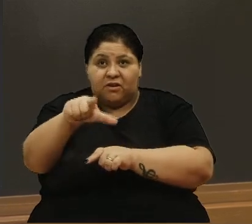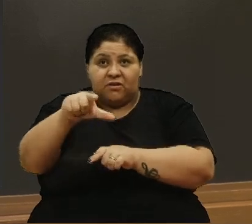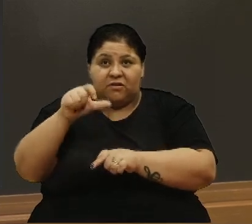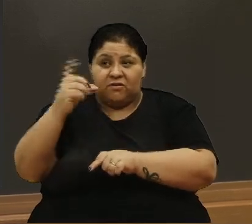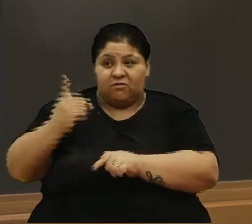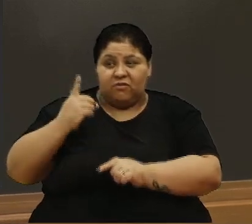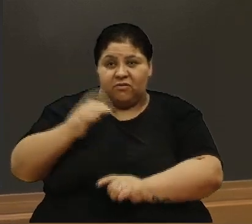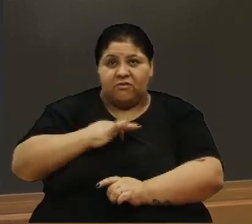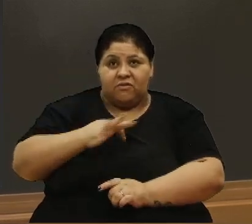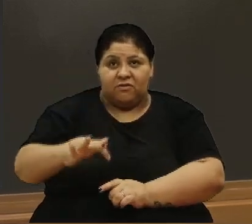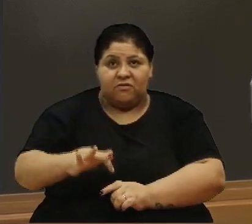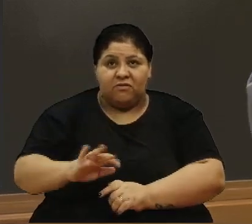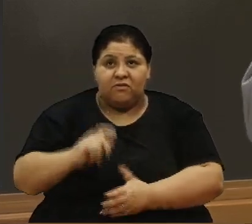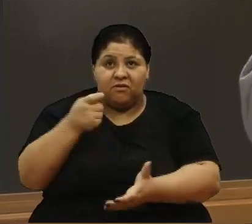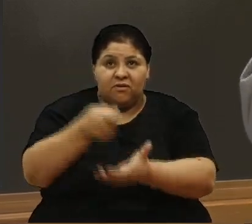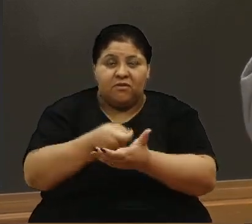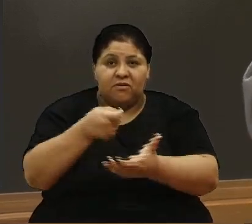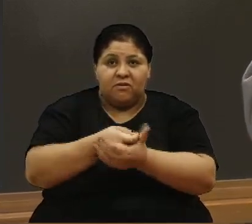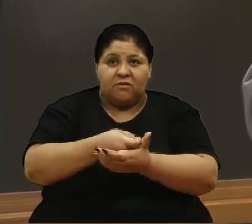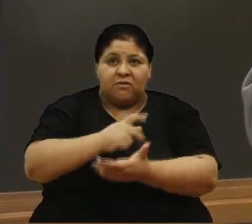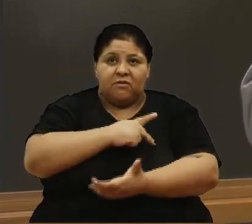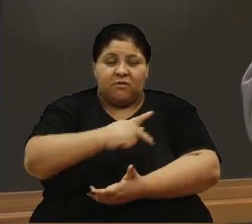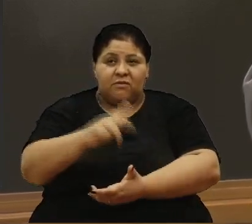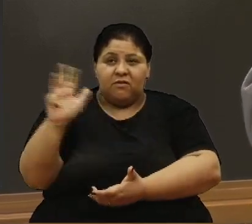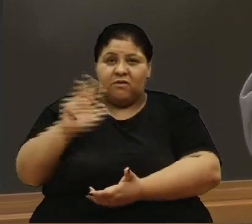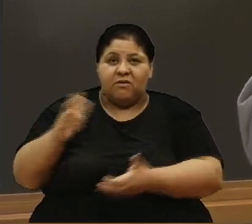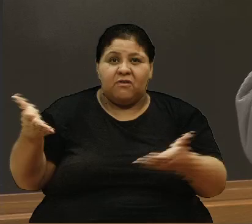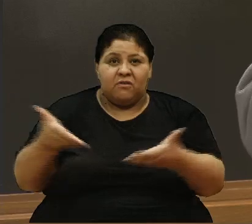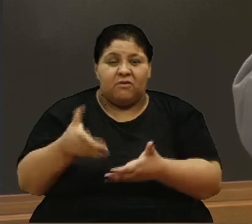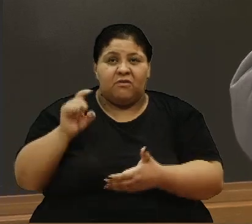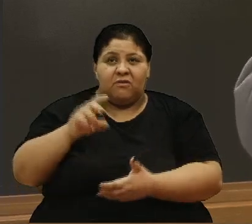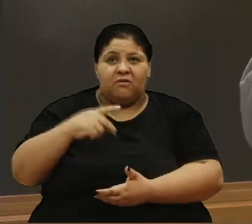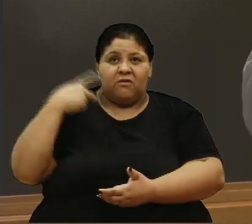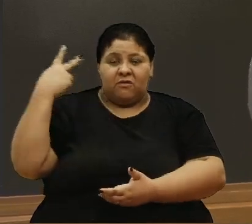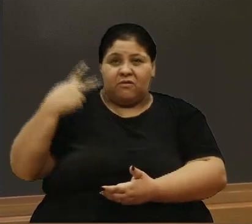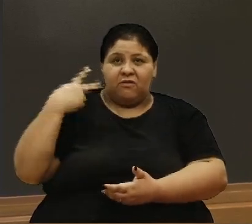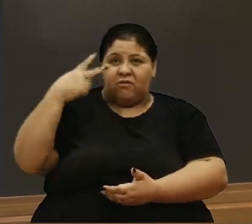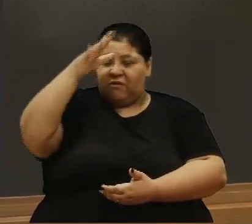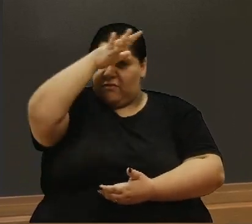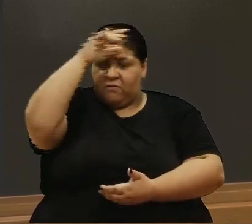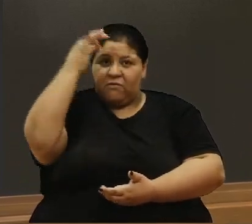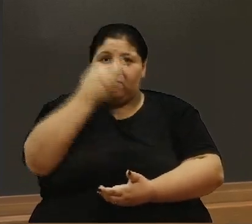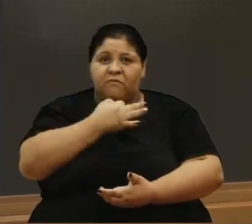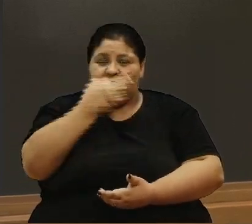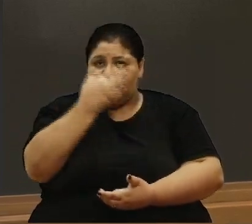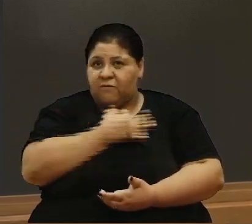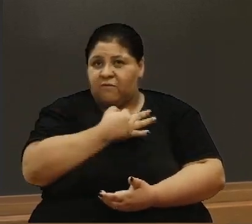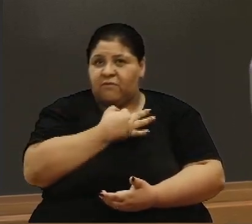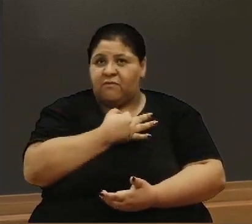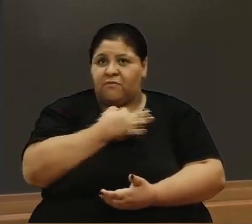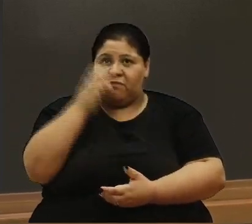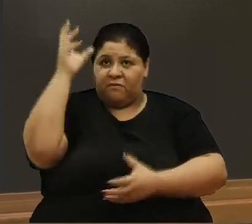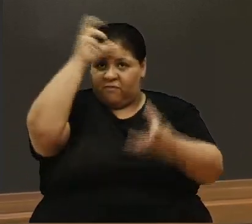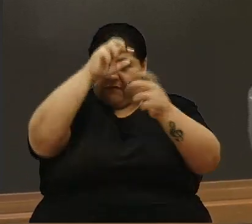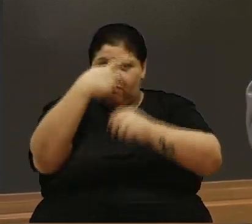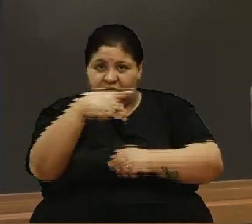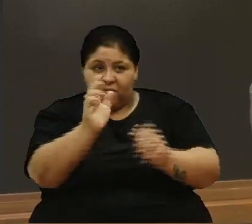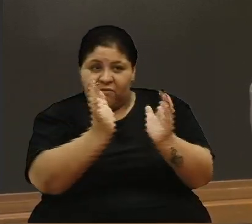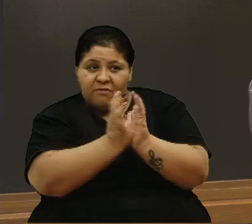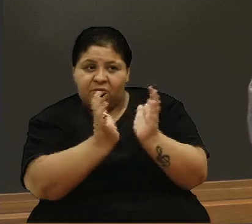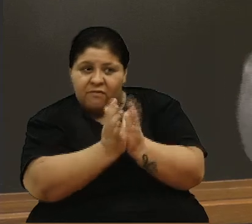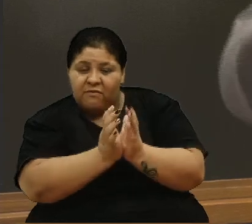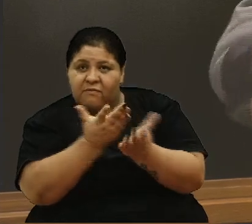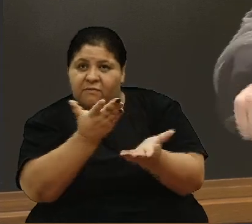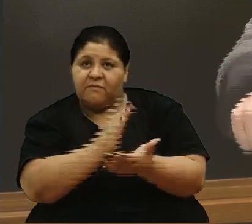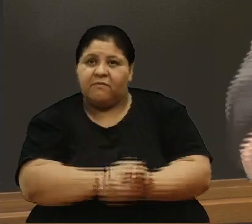deputado federal, ele cobra o presidente Lula. Por enquanto, aqui, eu sou vereador do município de Caxias do Sul e aprendi com seu colega de bancada sobre